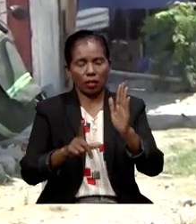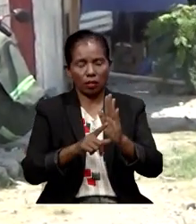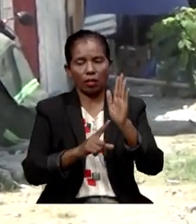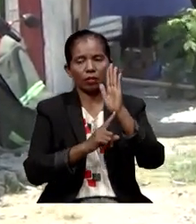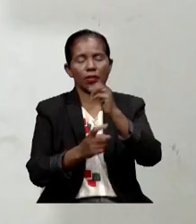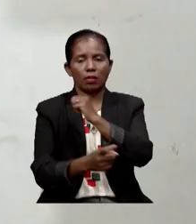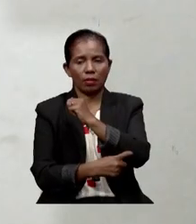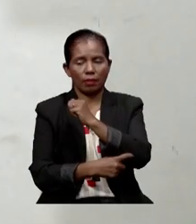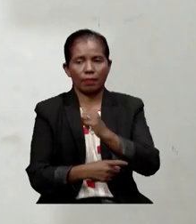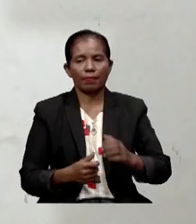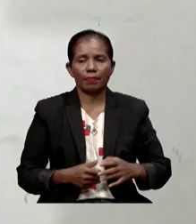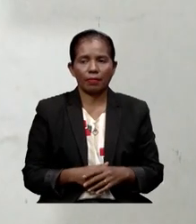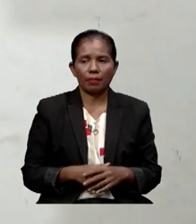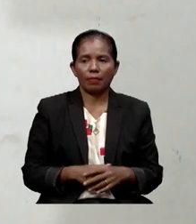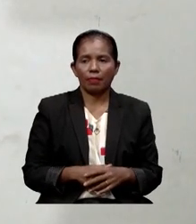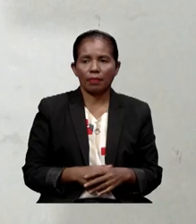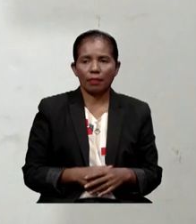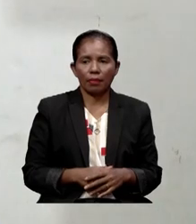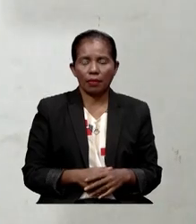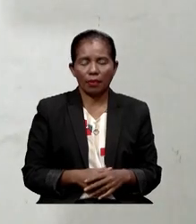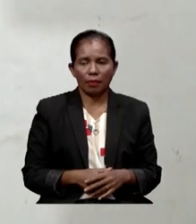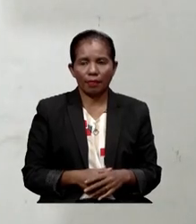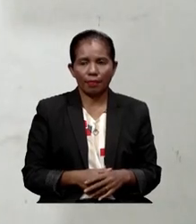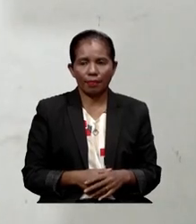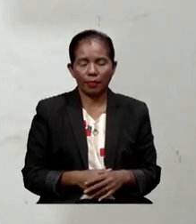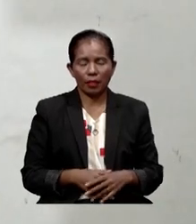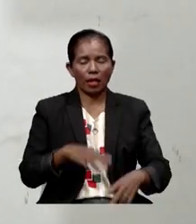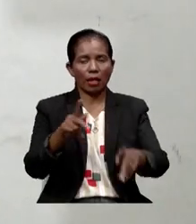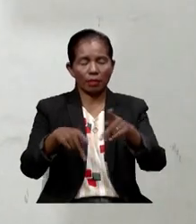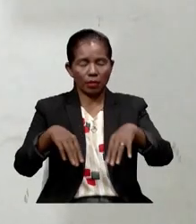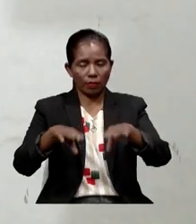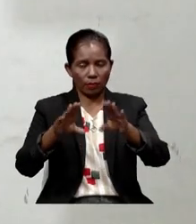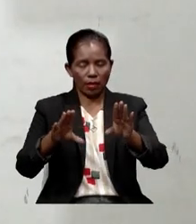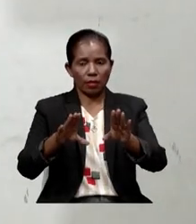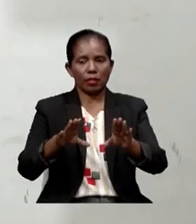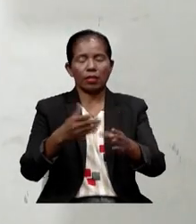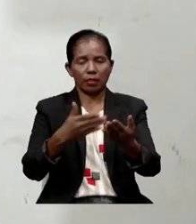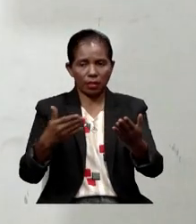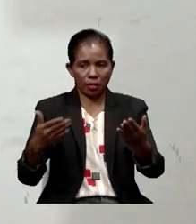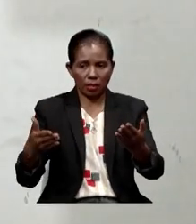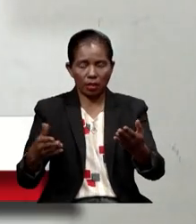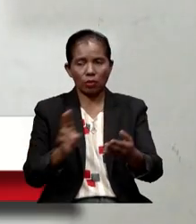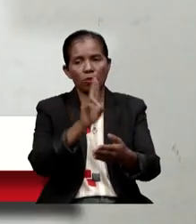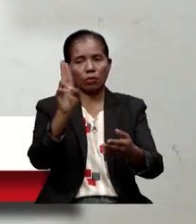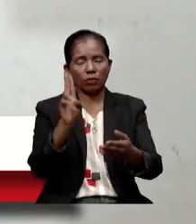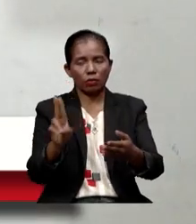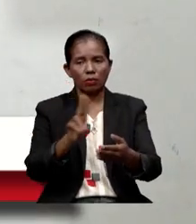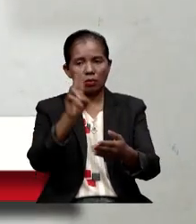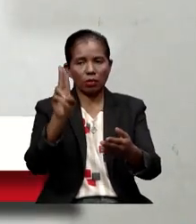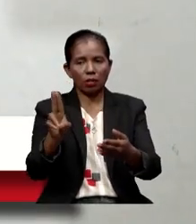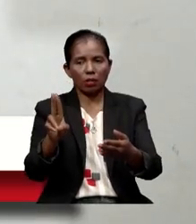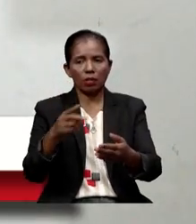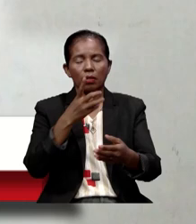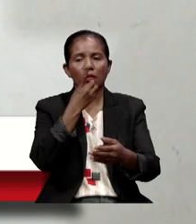sanção. Na polícia sira declaração a ele, vendedores ambulantes sira nini, aproveita o boate